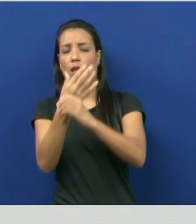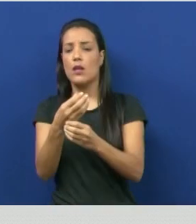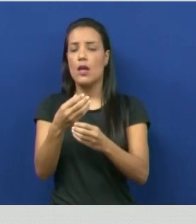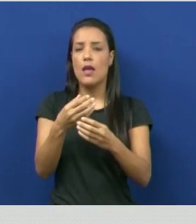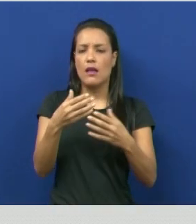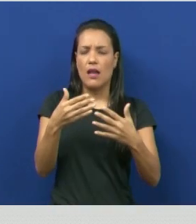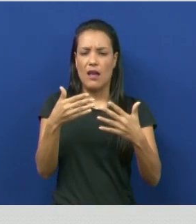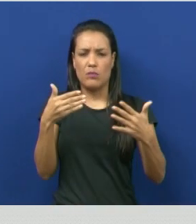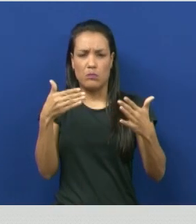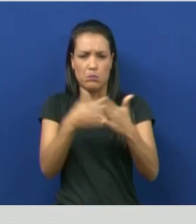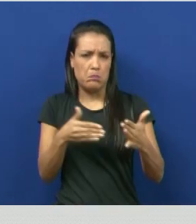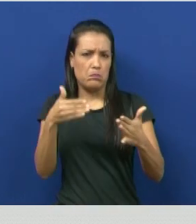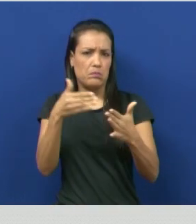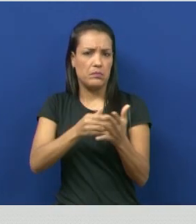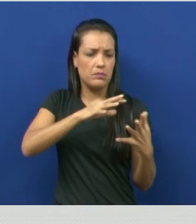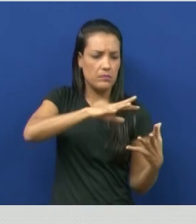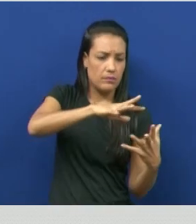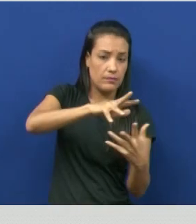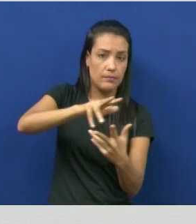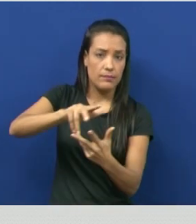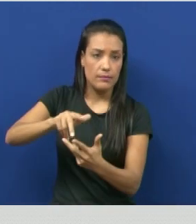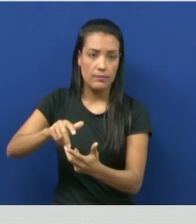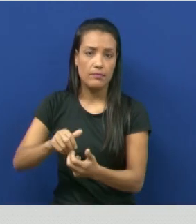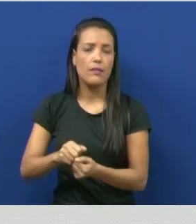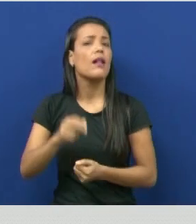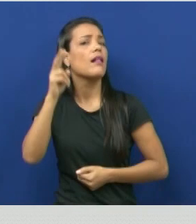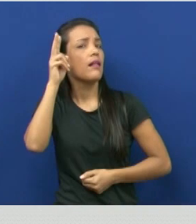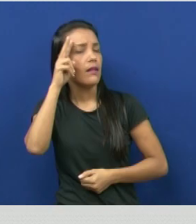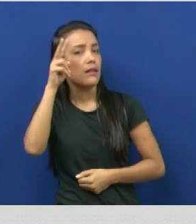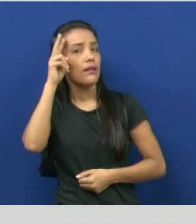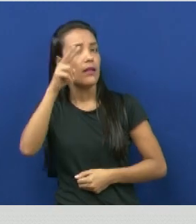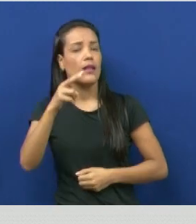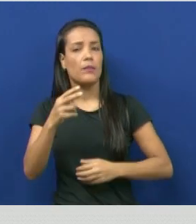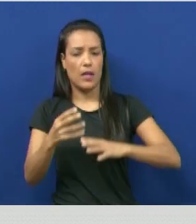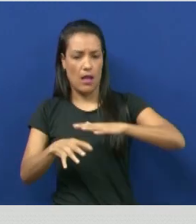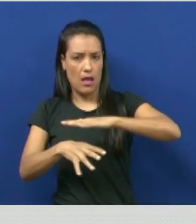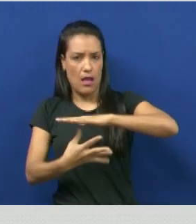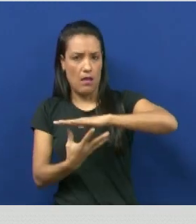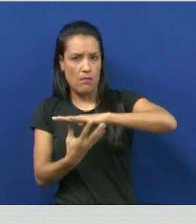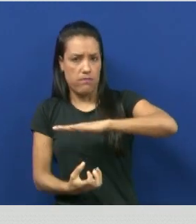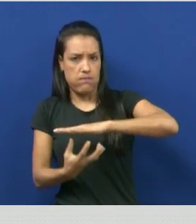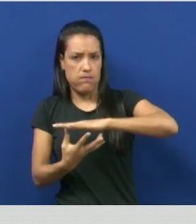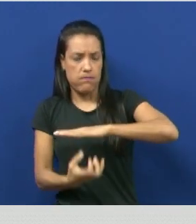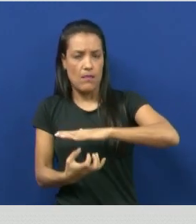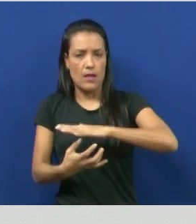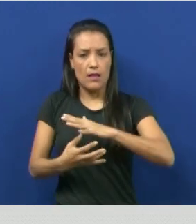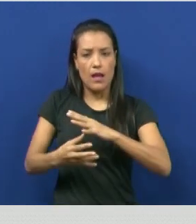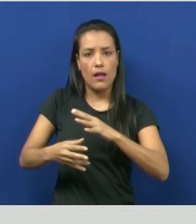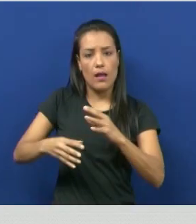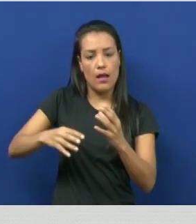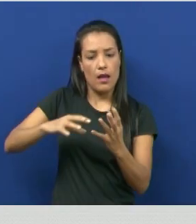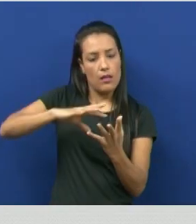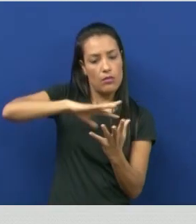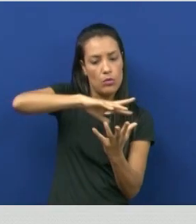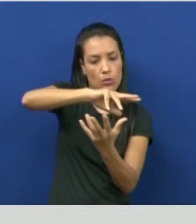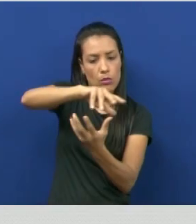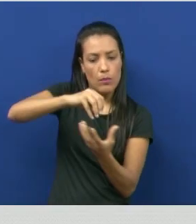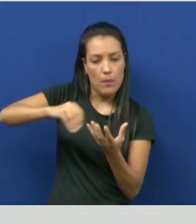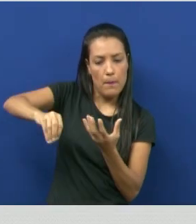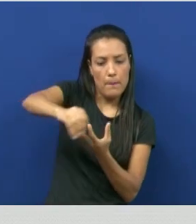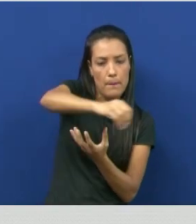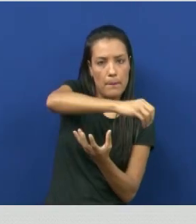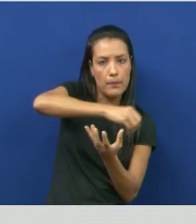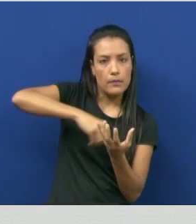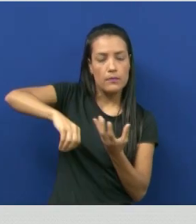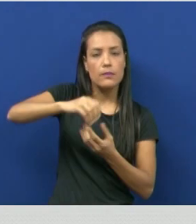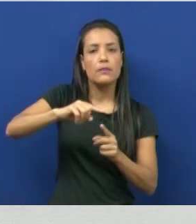com a nossa atmosfera, que, lembrando, é aquela camada de ar que está envolvendo o nosso planeta. Então, esse meteoro